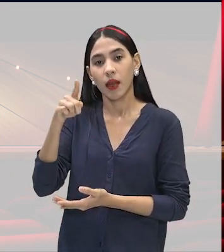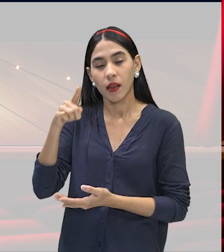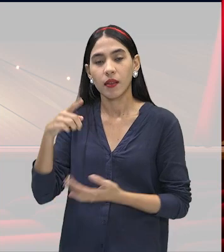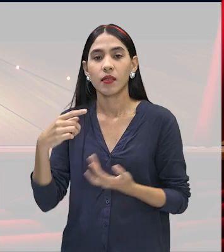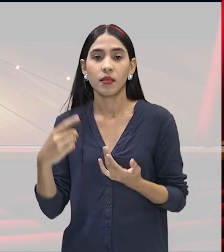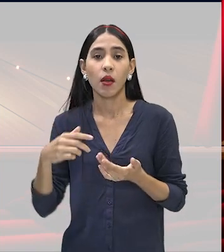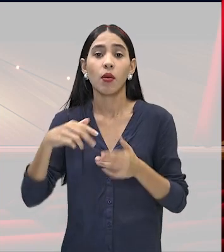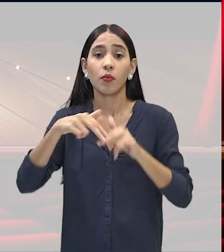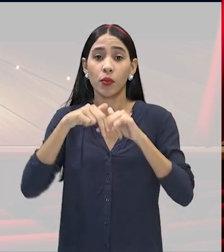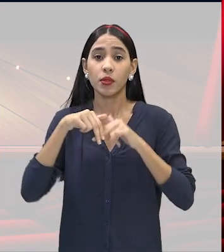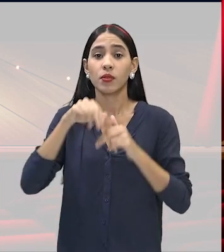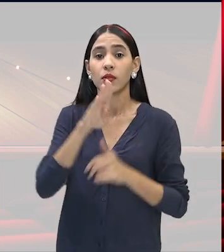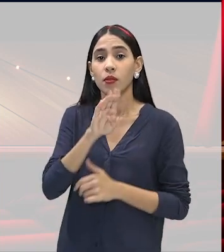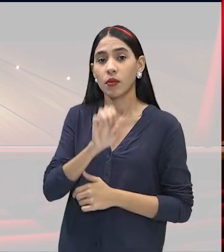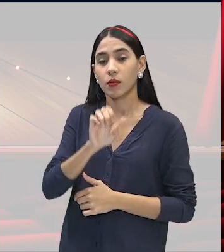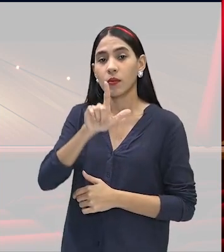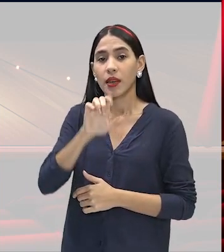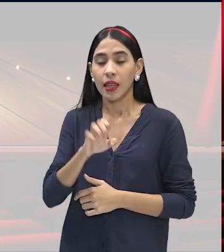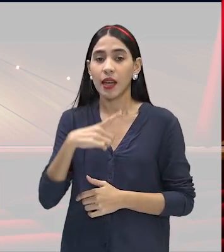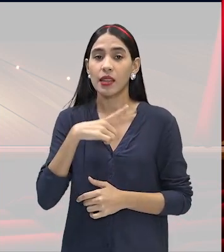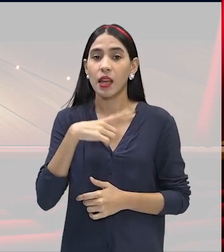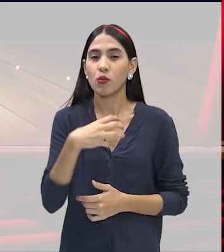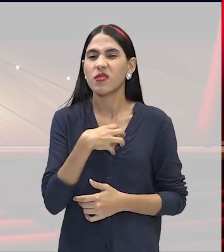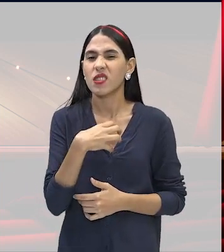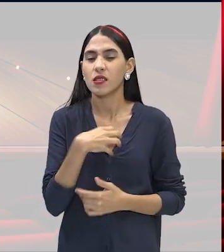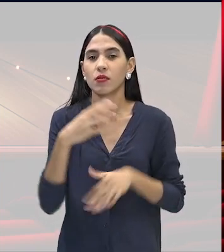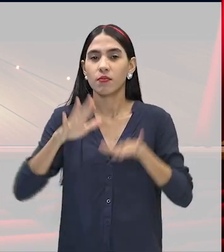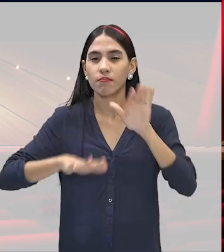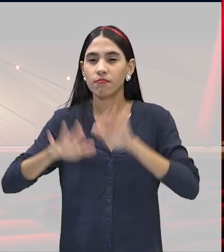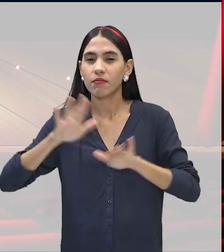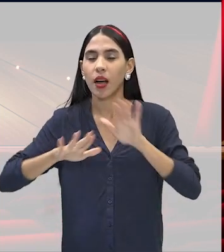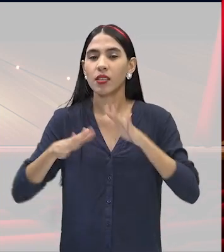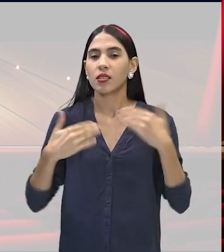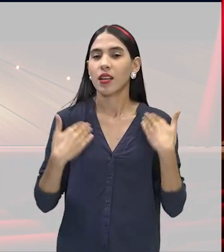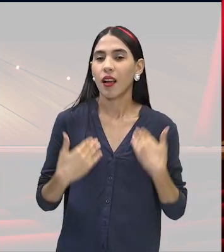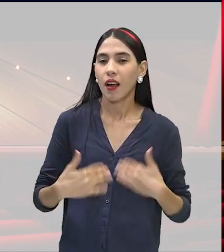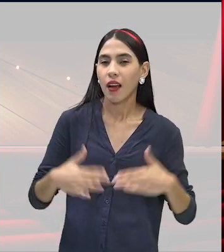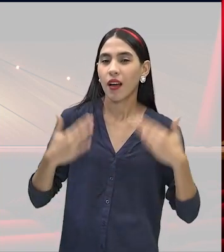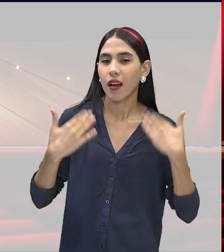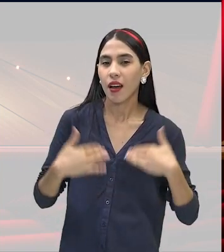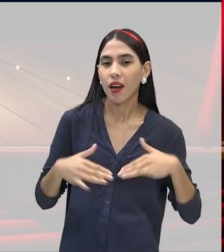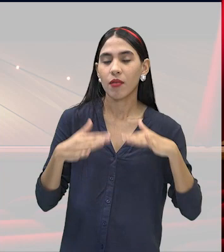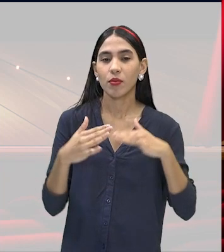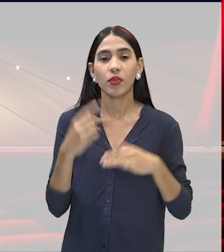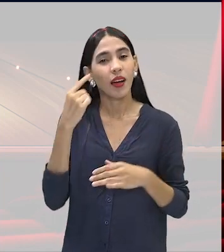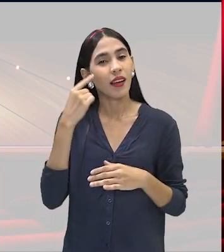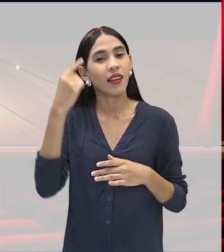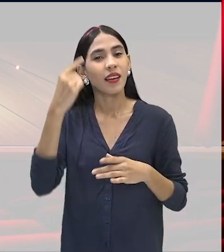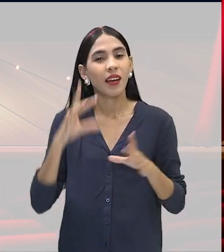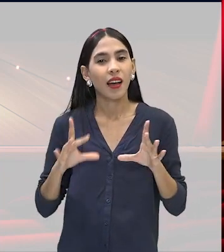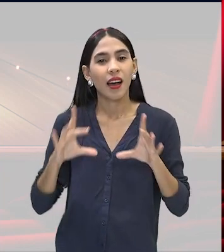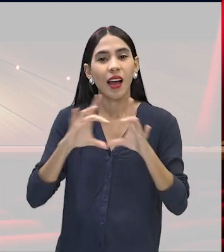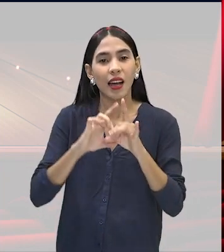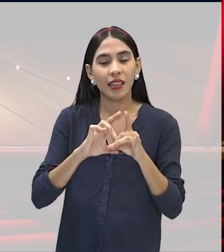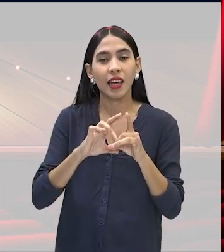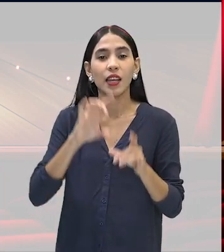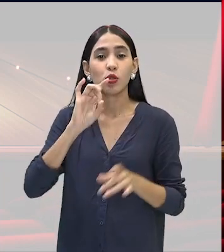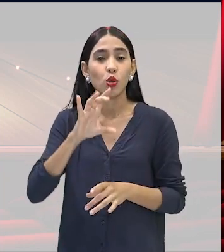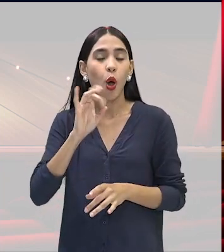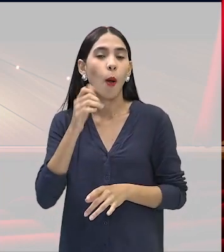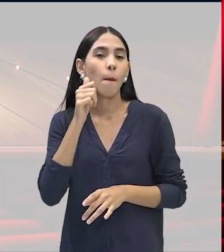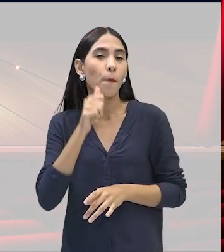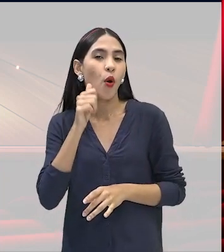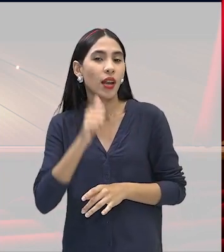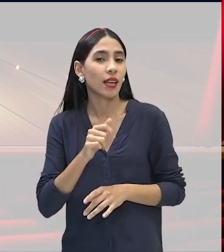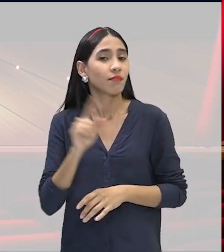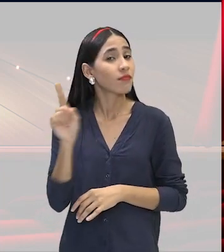teve aí um sentido mais delicado, daí vem a ideia de que o balé seria somente para as mulheres, mas a gente